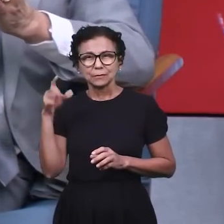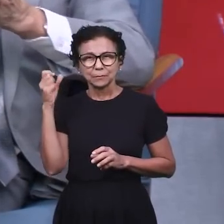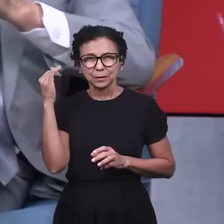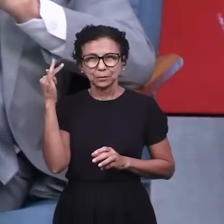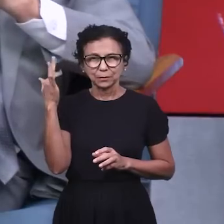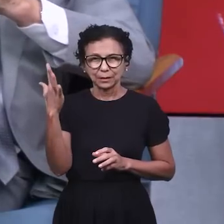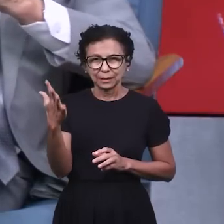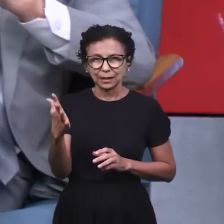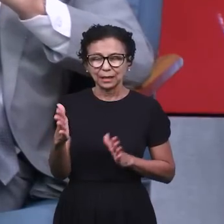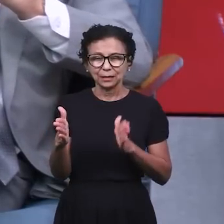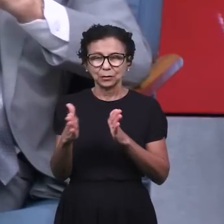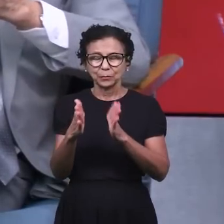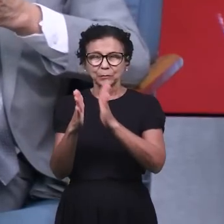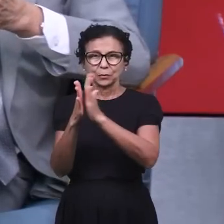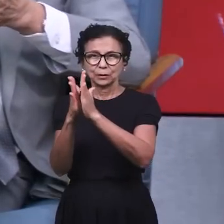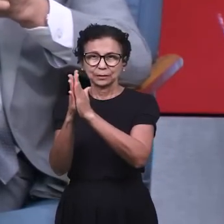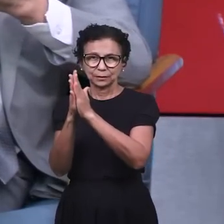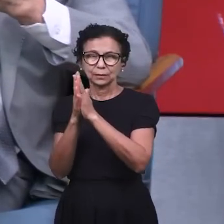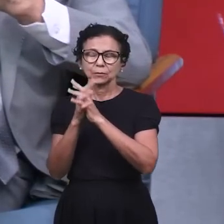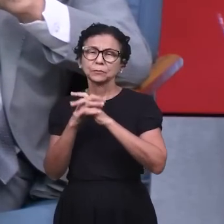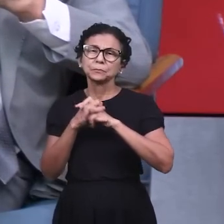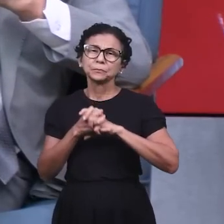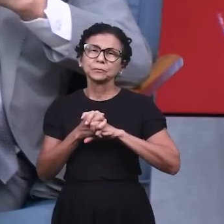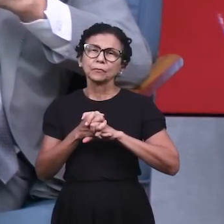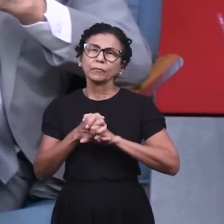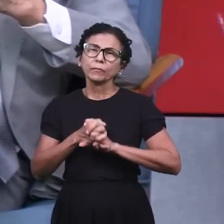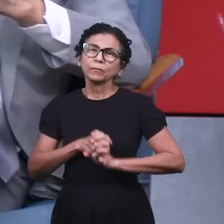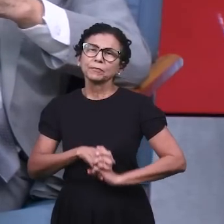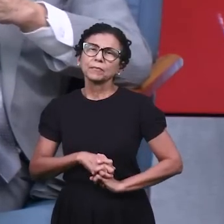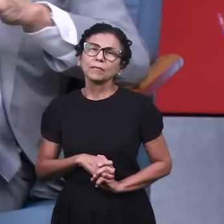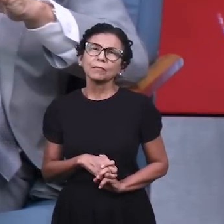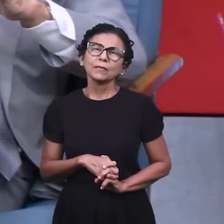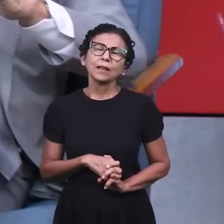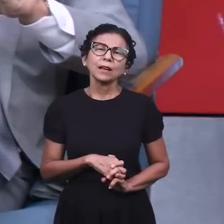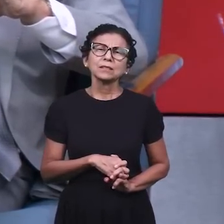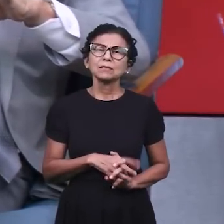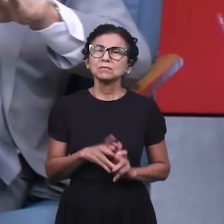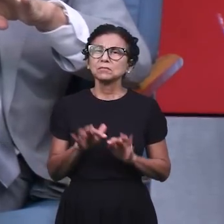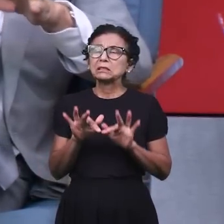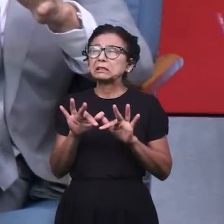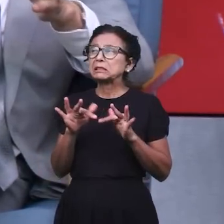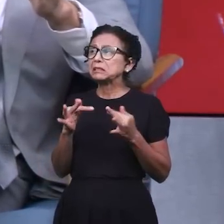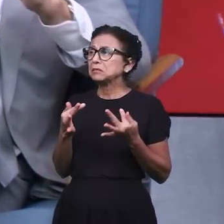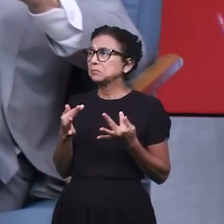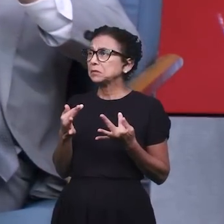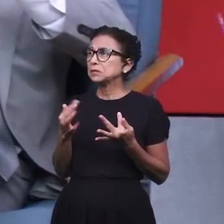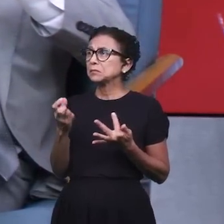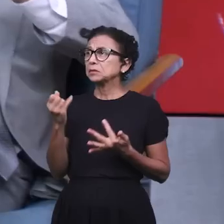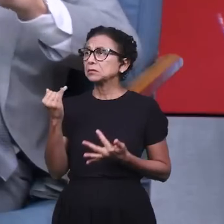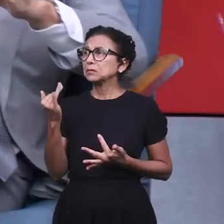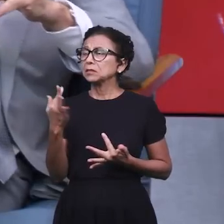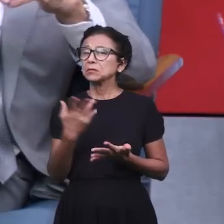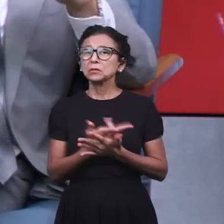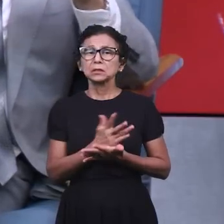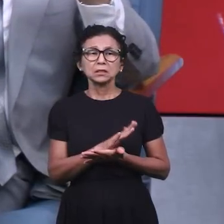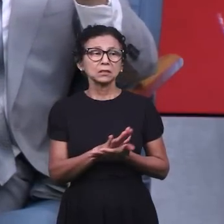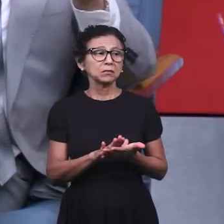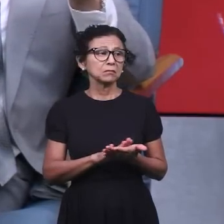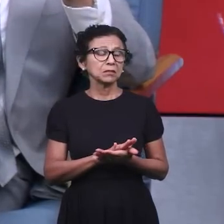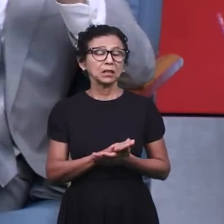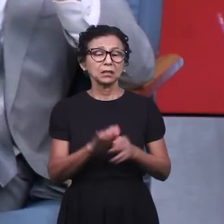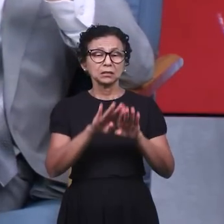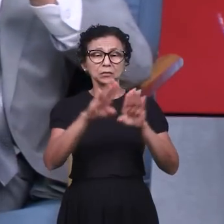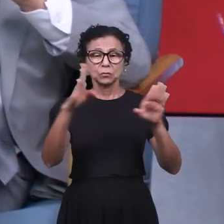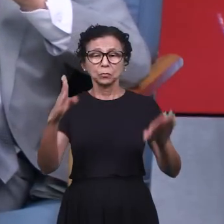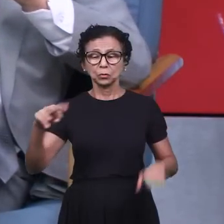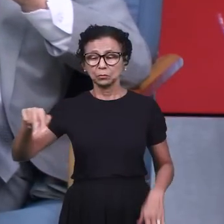à madrugada, você faz o seu período de oração na madrugada, você acha que o culto foi simples, não aconteceu nada, o irmão fez